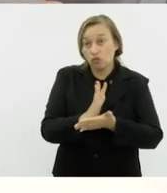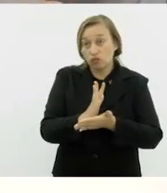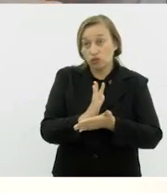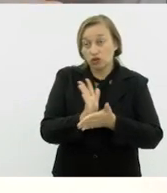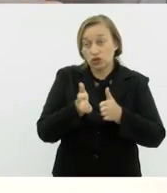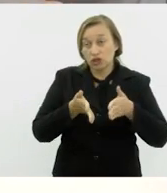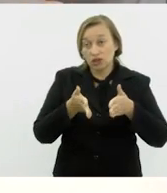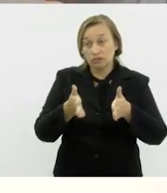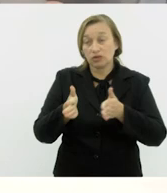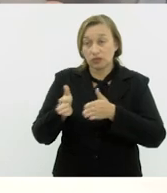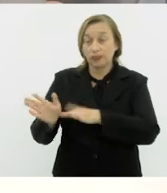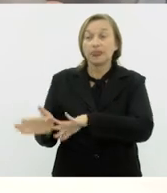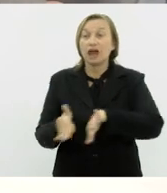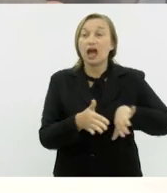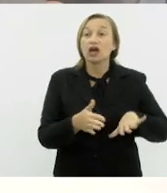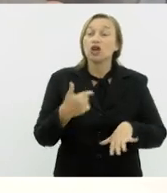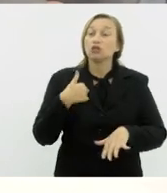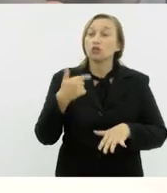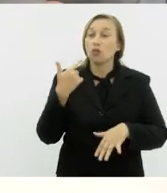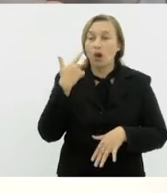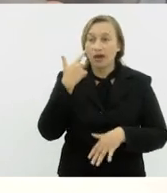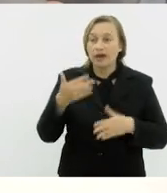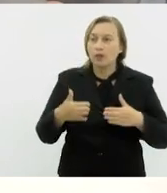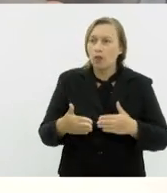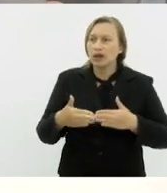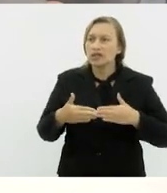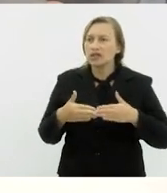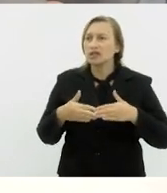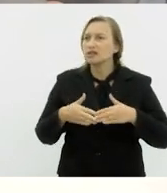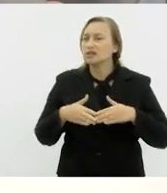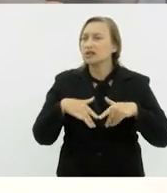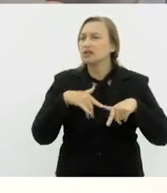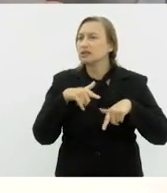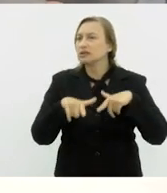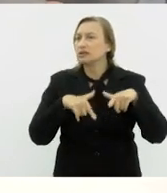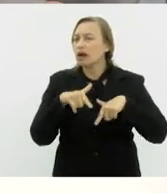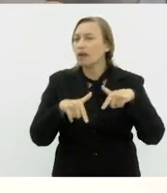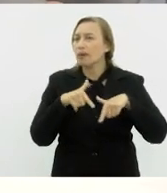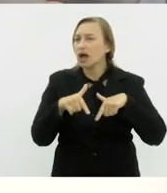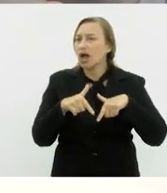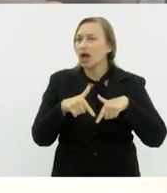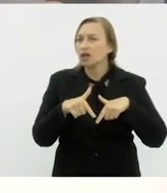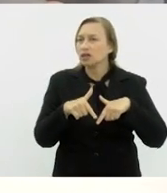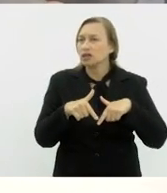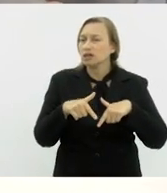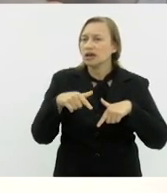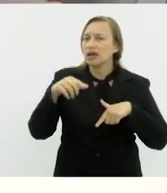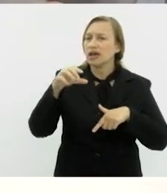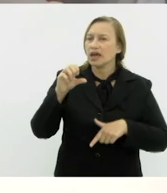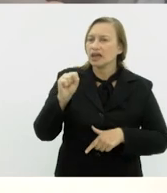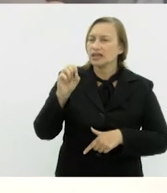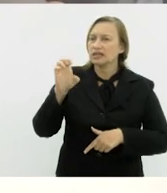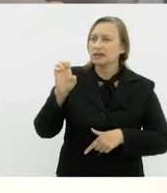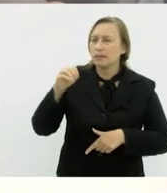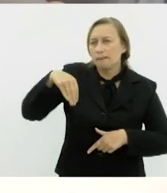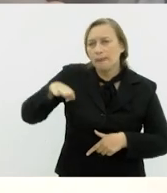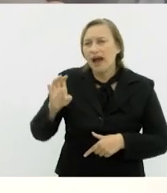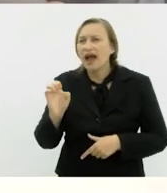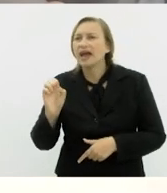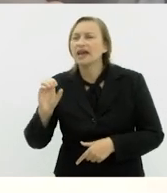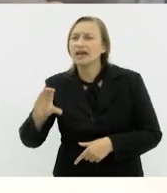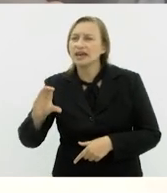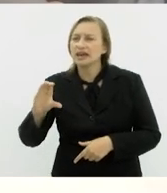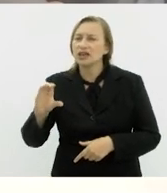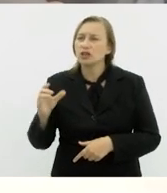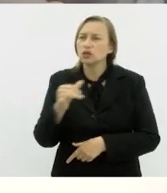aqui com uma licença de operação, essa daqui foi dada pela SMAC, daqui do Rio de Janeiro,